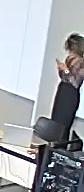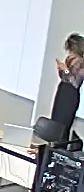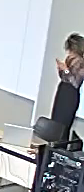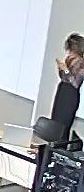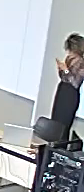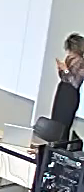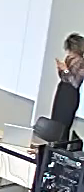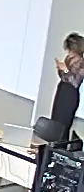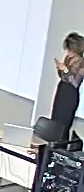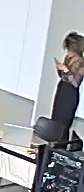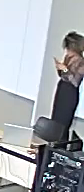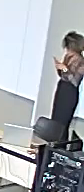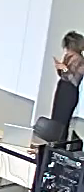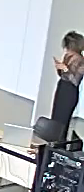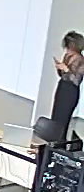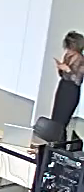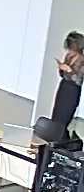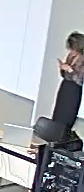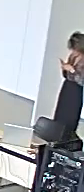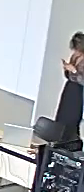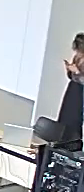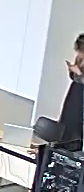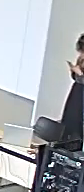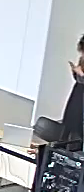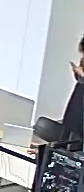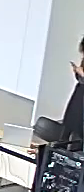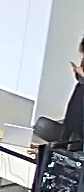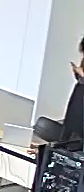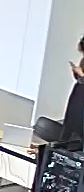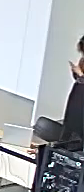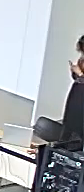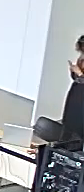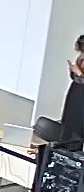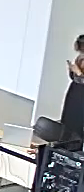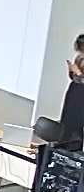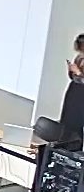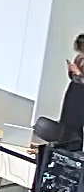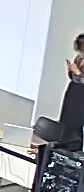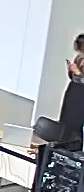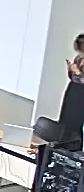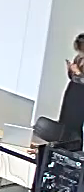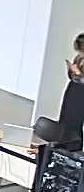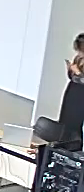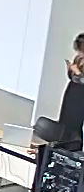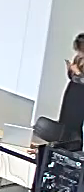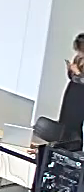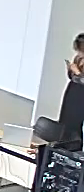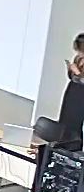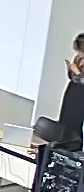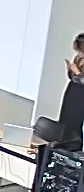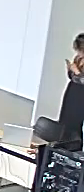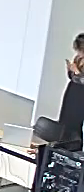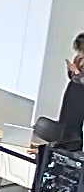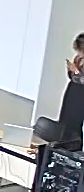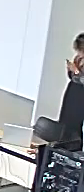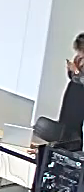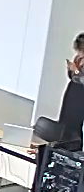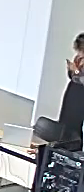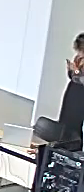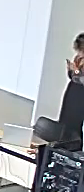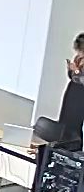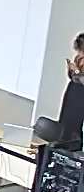enaltece e deixa-nos agraciadas nesta comemoração do nosso jubileu de ouro de presença no